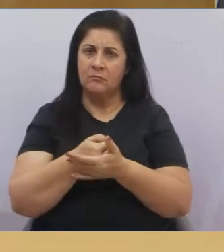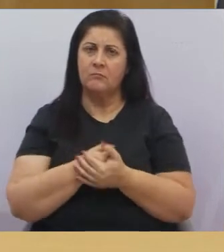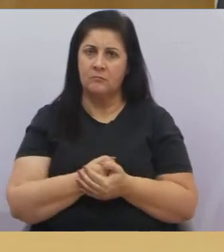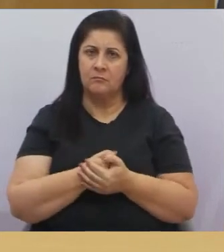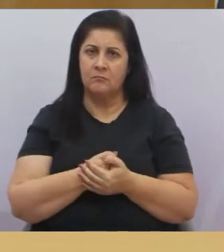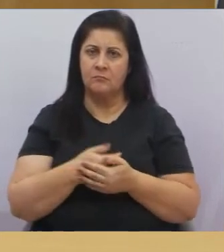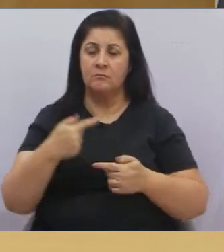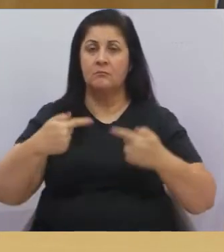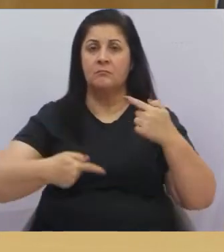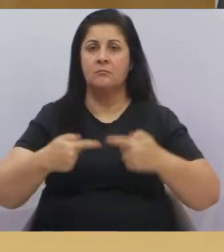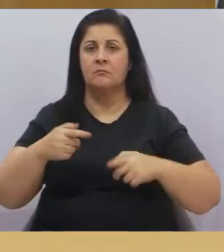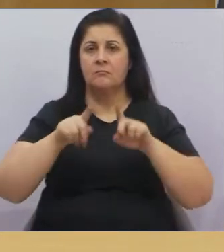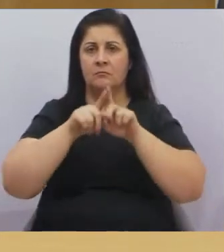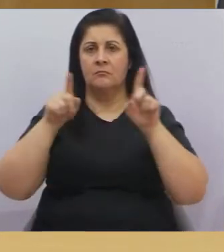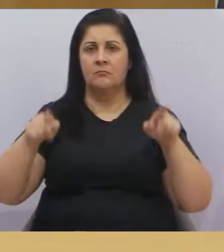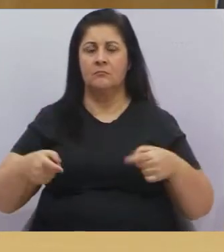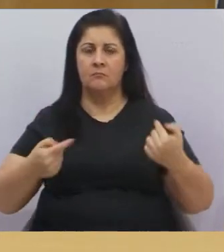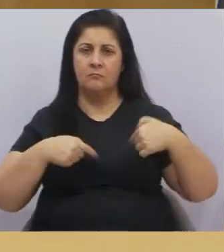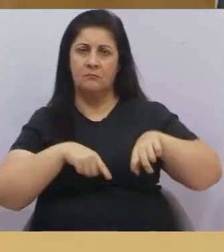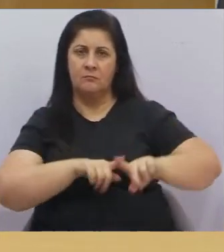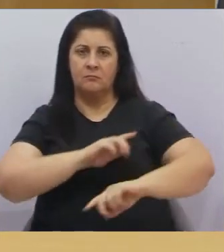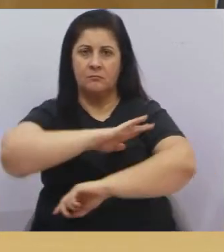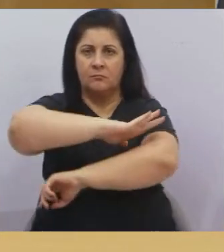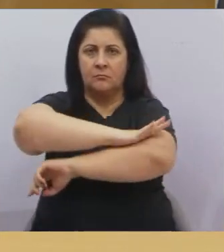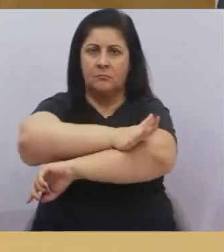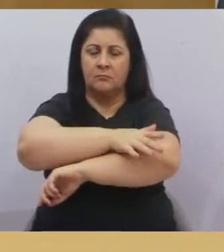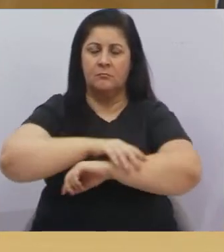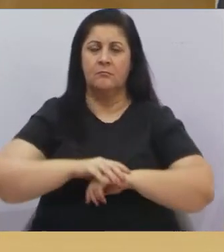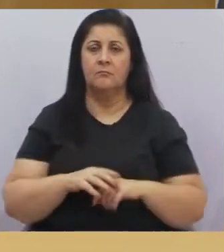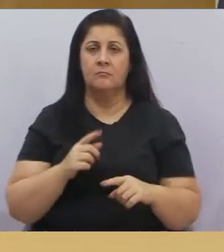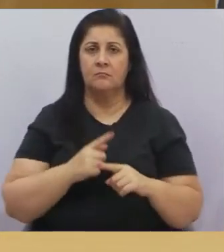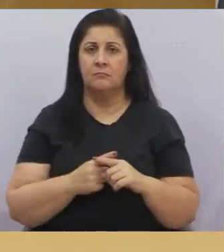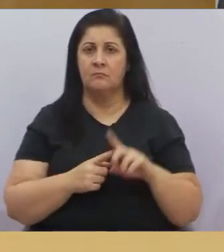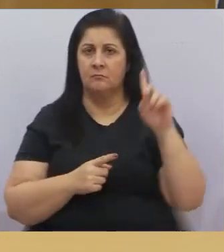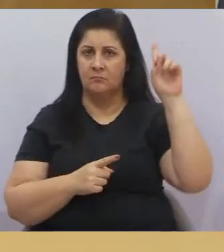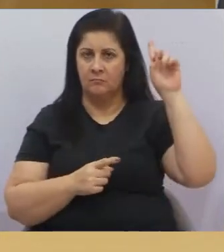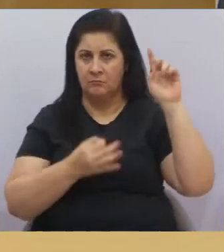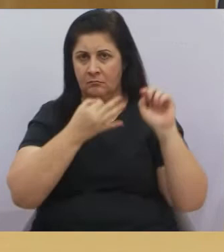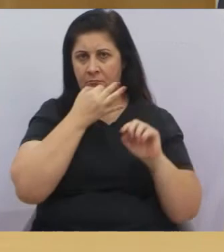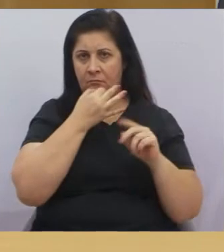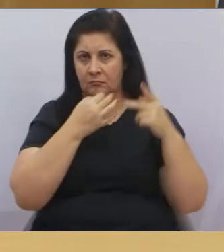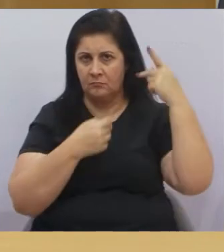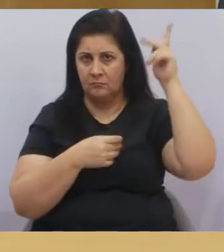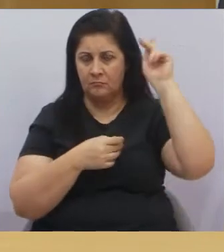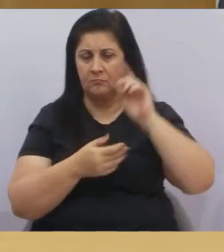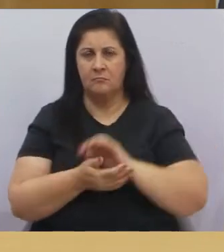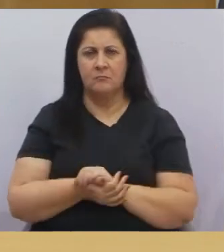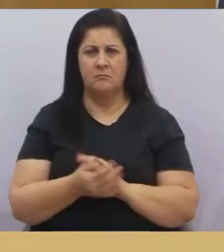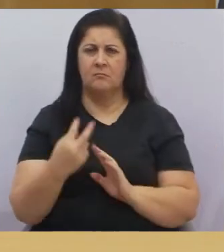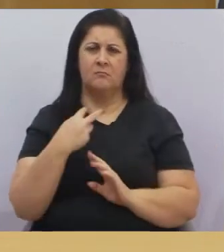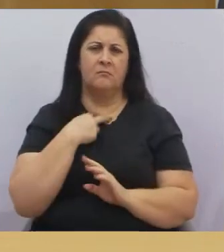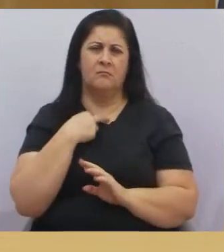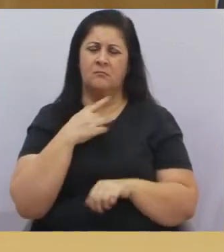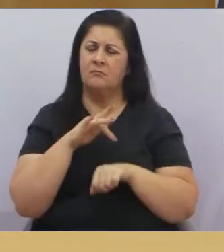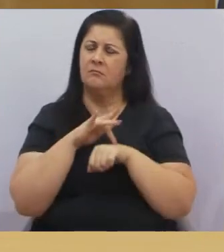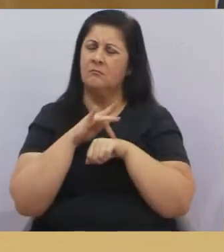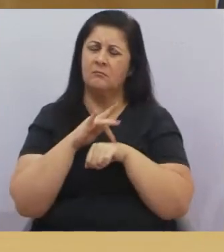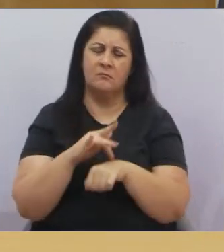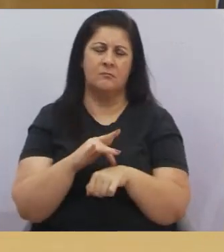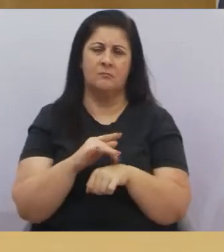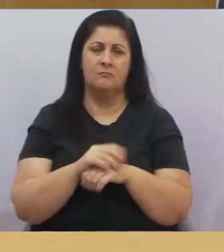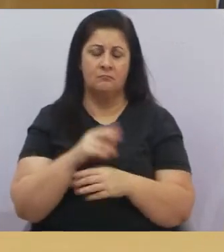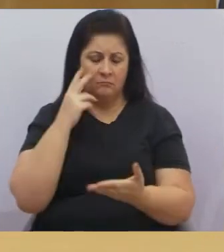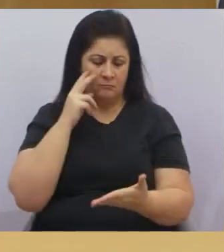políticas públicas contra o racismo. Porque, para mim, na minha cabeça, isso não cabe, isso é uma aberração. Tanto que, quando eu vi